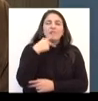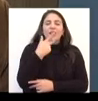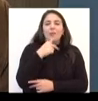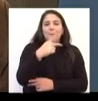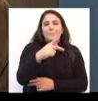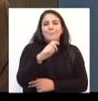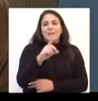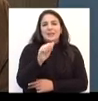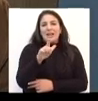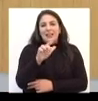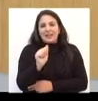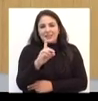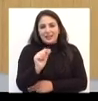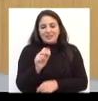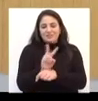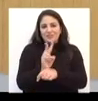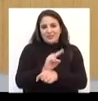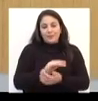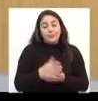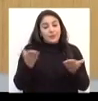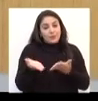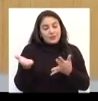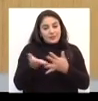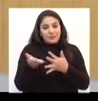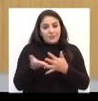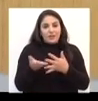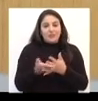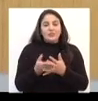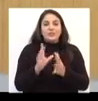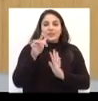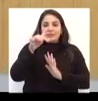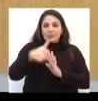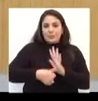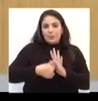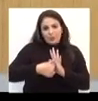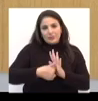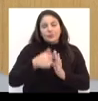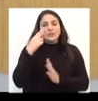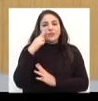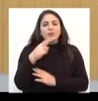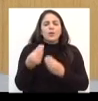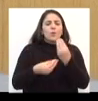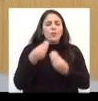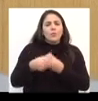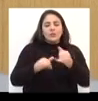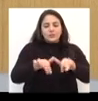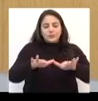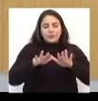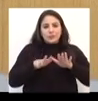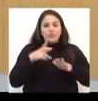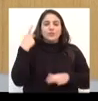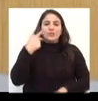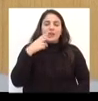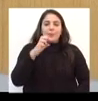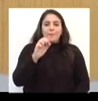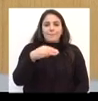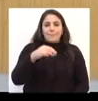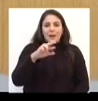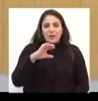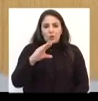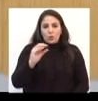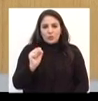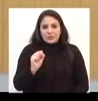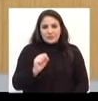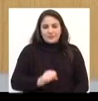aqui de Passo Fundo está praticando. E agora nós vamos para o intervalo e no próximo bloco você vai ver como foi o grande expediente